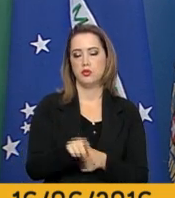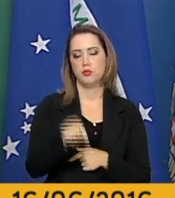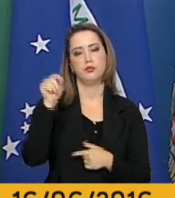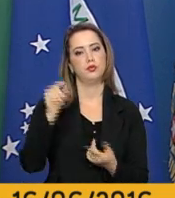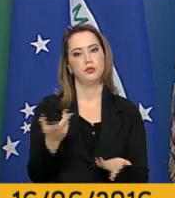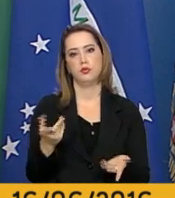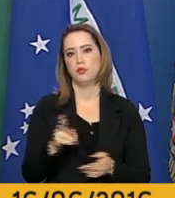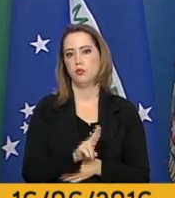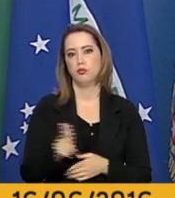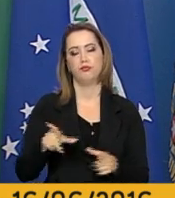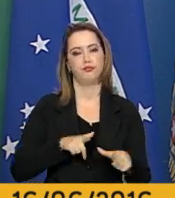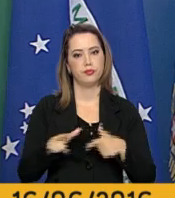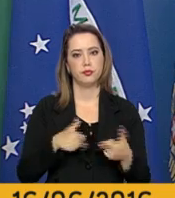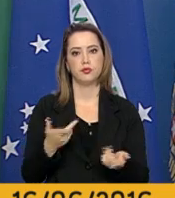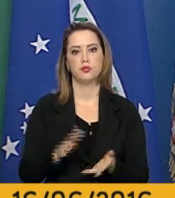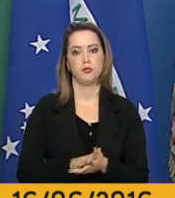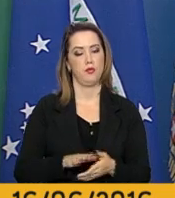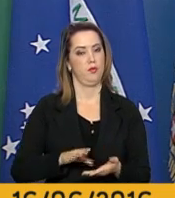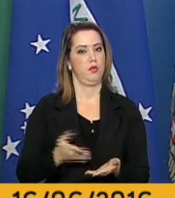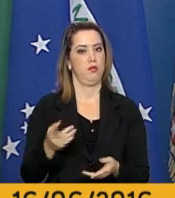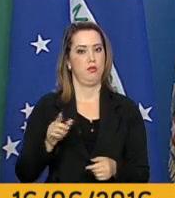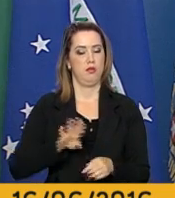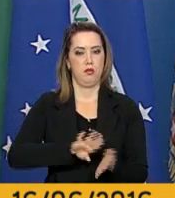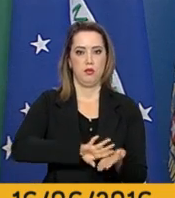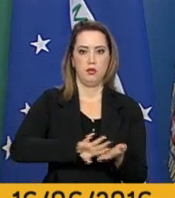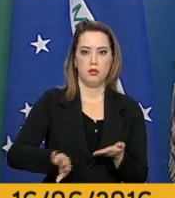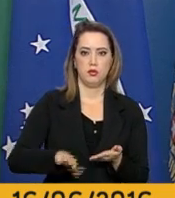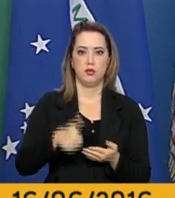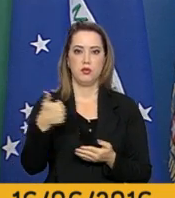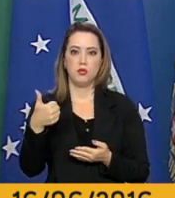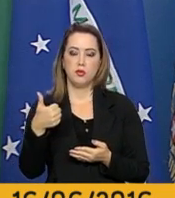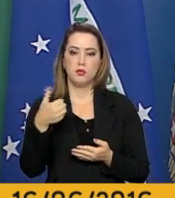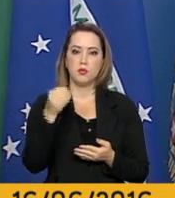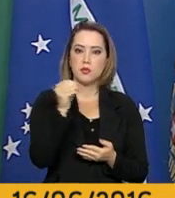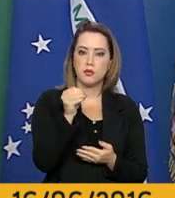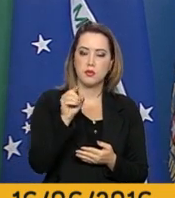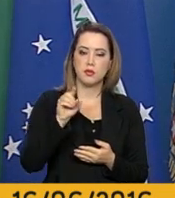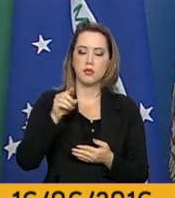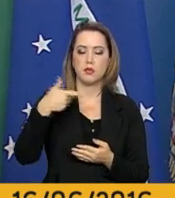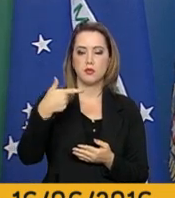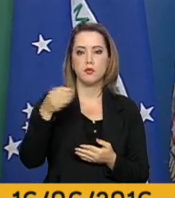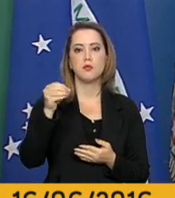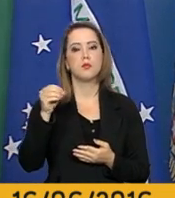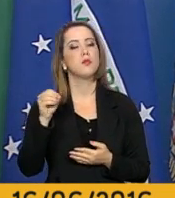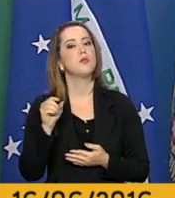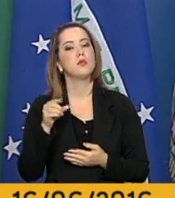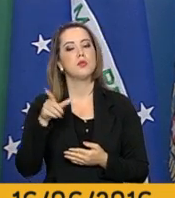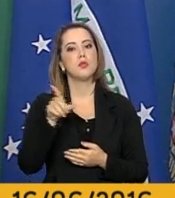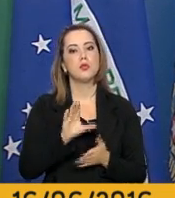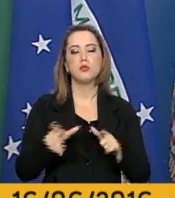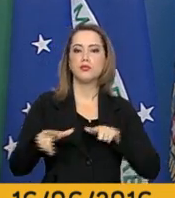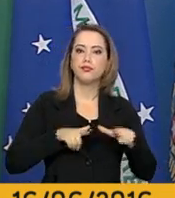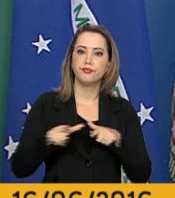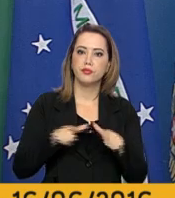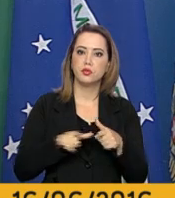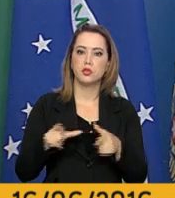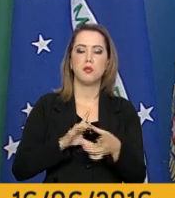eliminamos mais de 10.200 cargos comissionados, eliminando, portanto, a